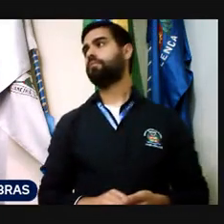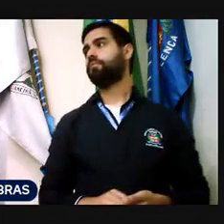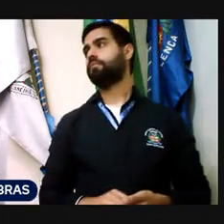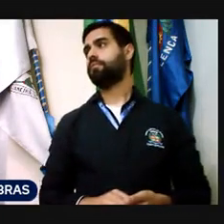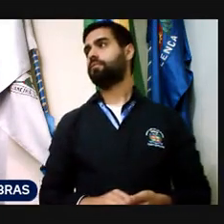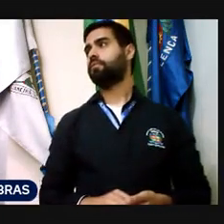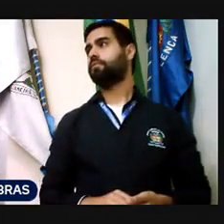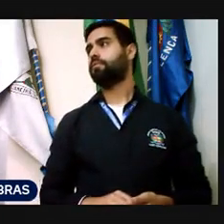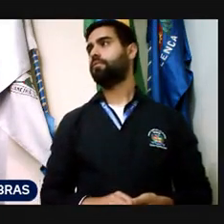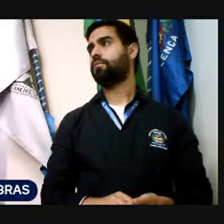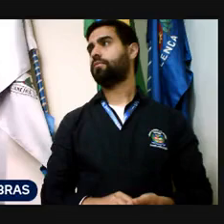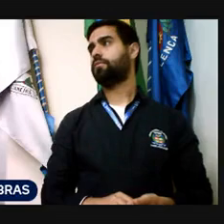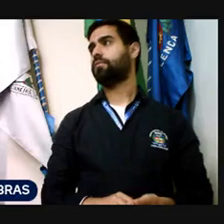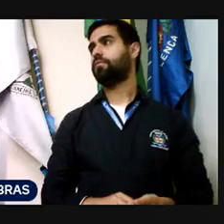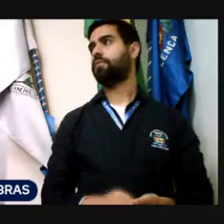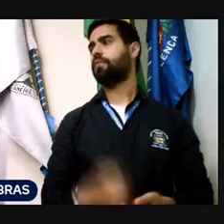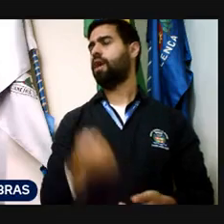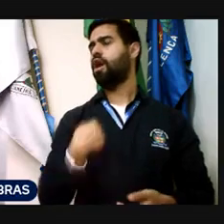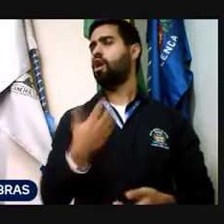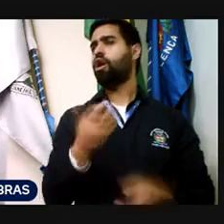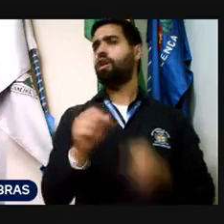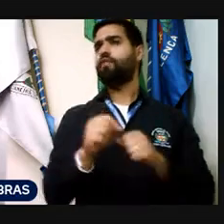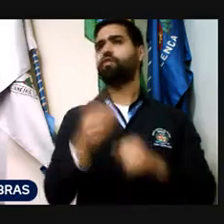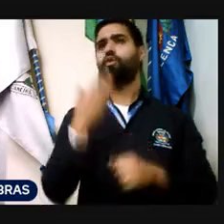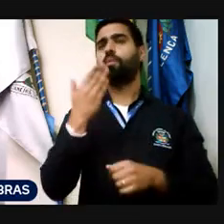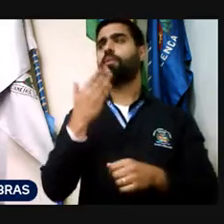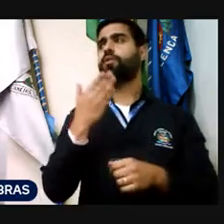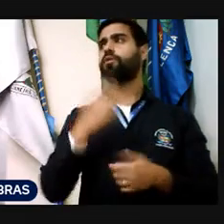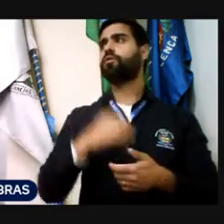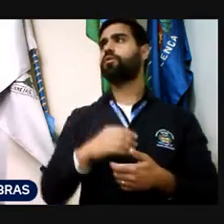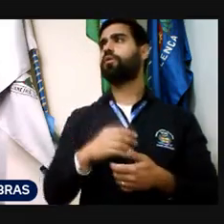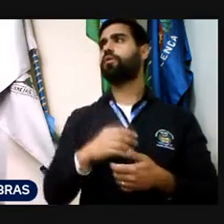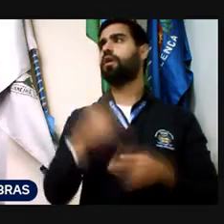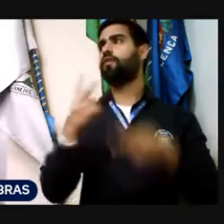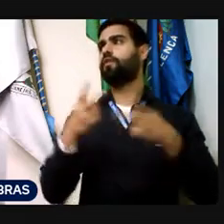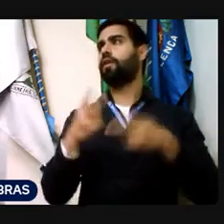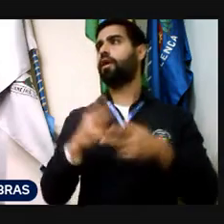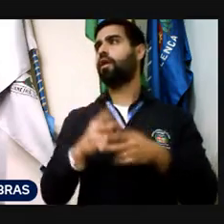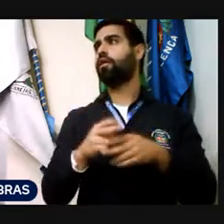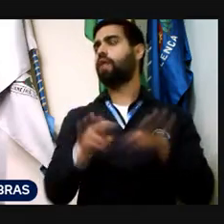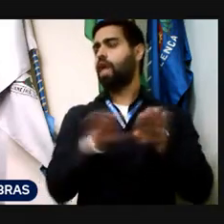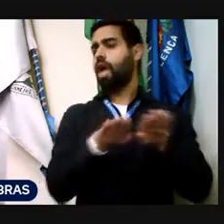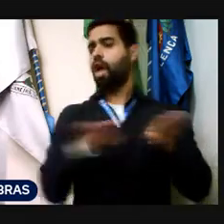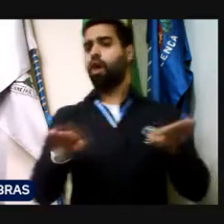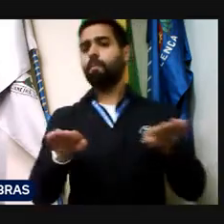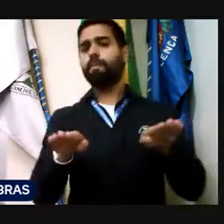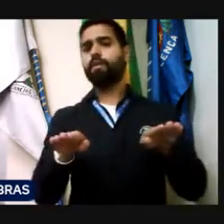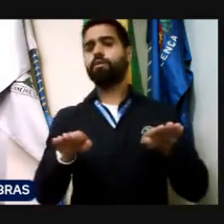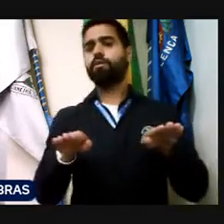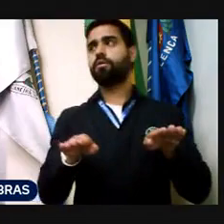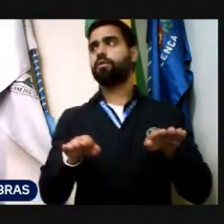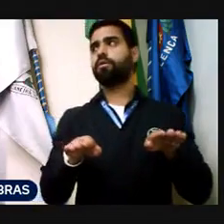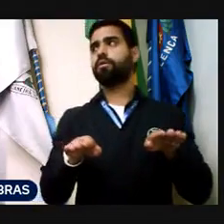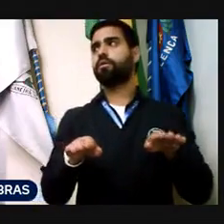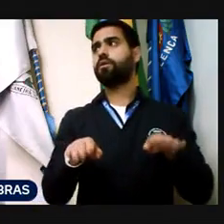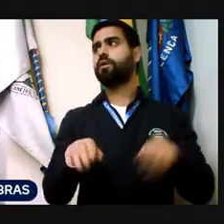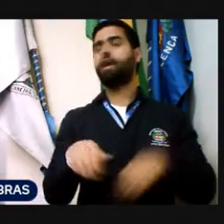Presidente, gostaria de fazer um requerimento verbal requerendo a pavimentação asfáltica no trecho que